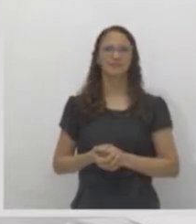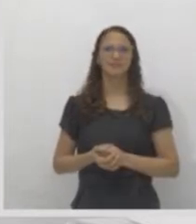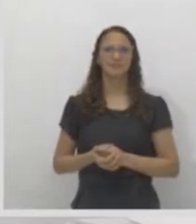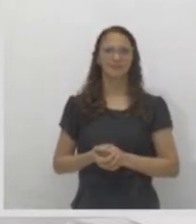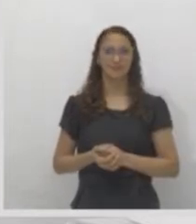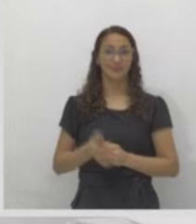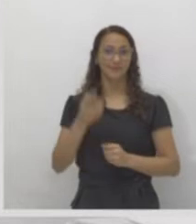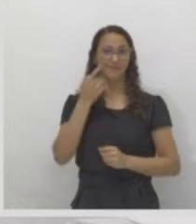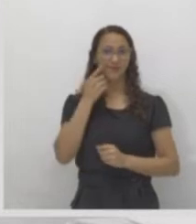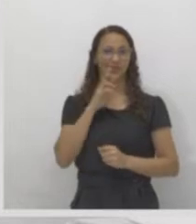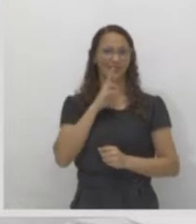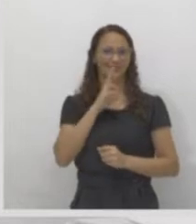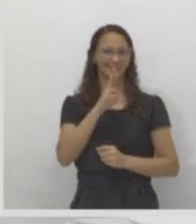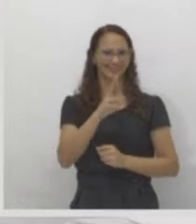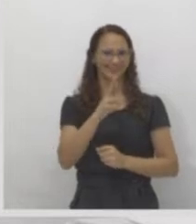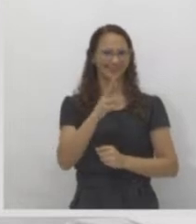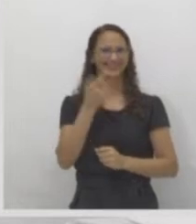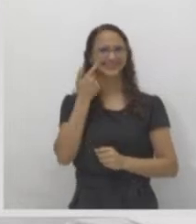Vamos à resposta?